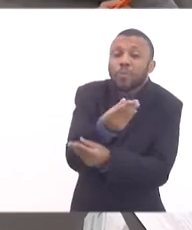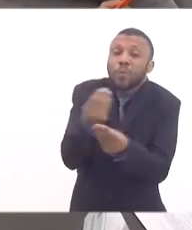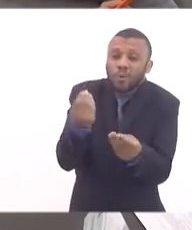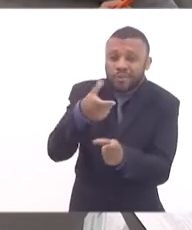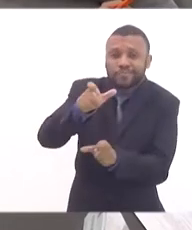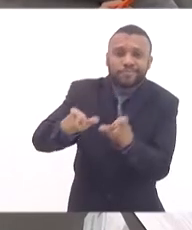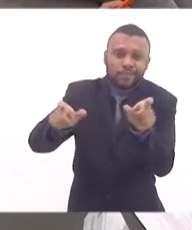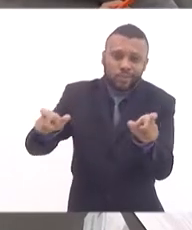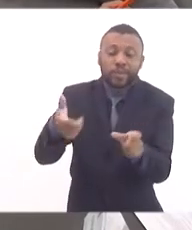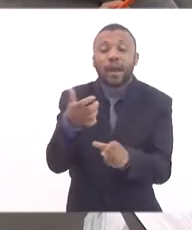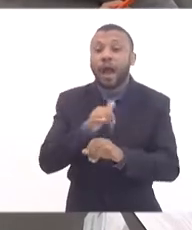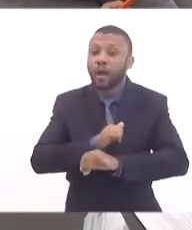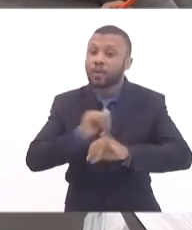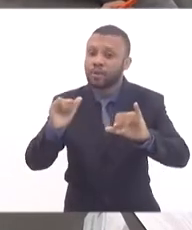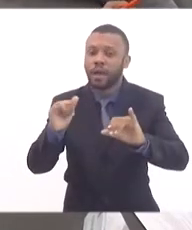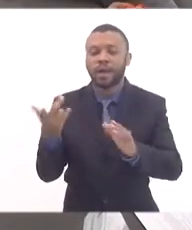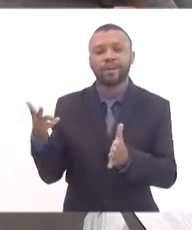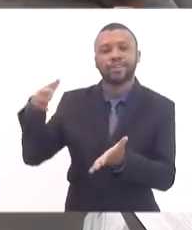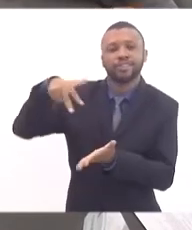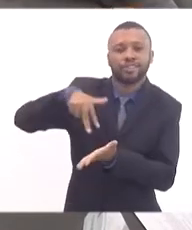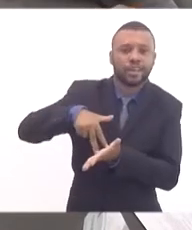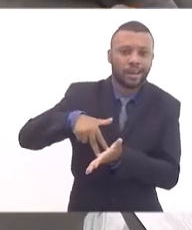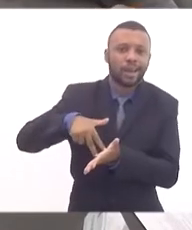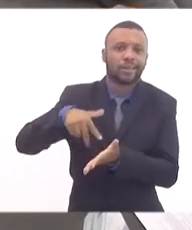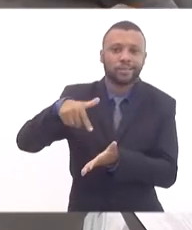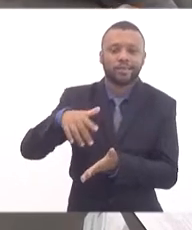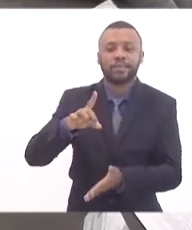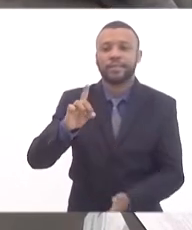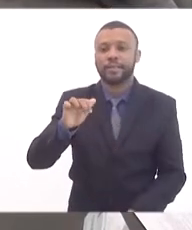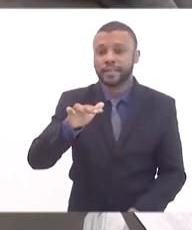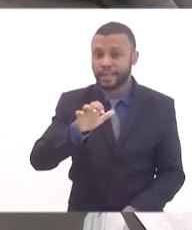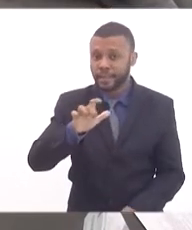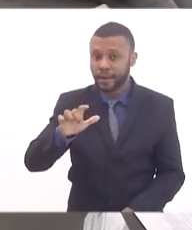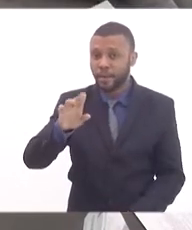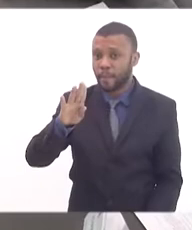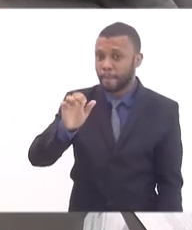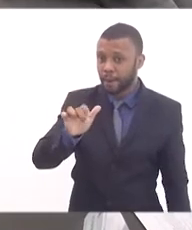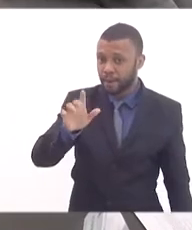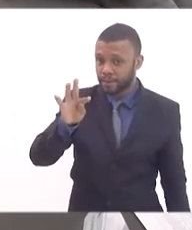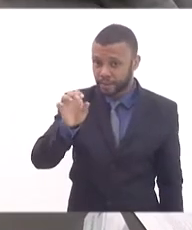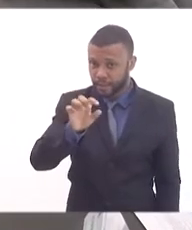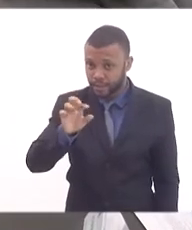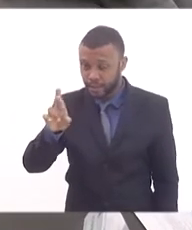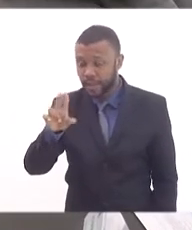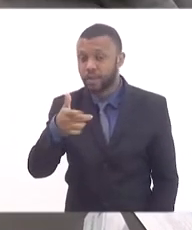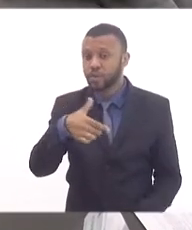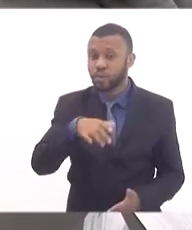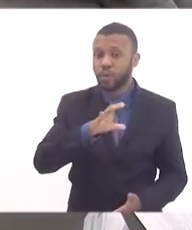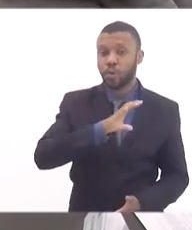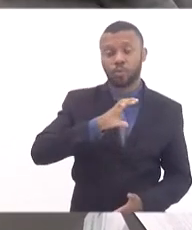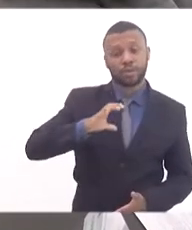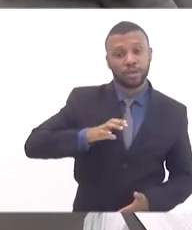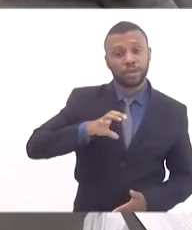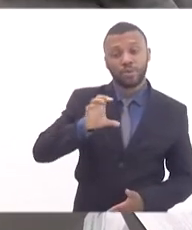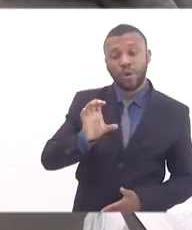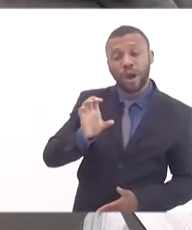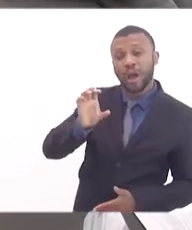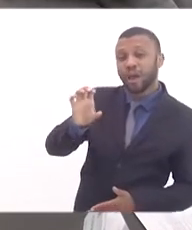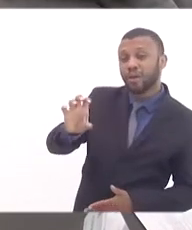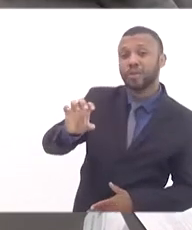queria só anunciar a chegada aqui do Senhor Daniel Baltazar do Conselho Regional de química representando